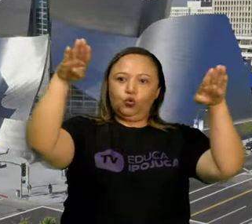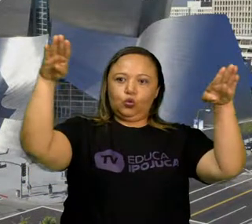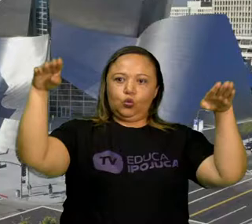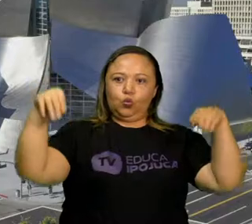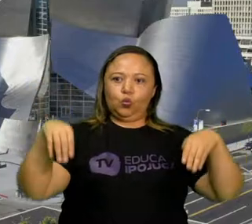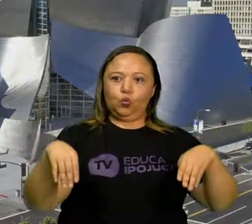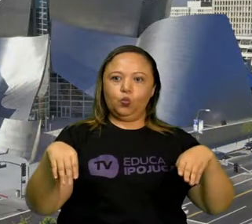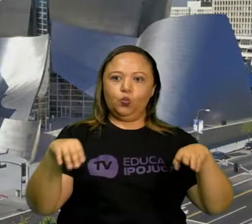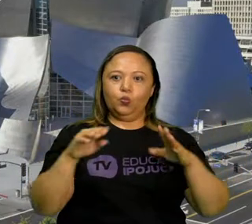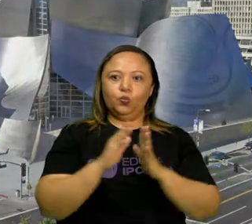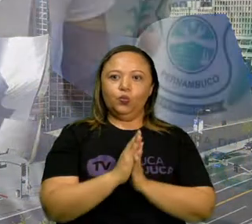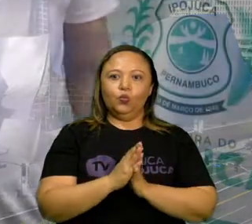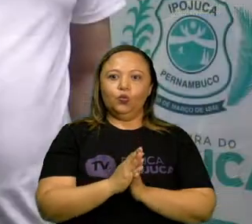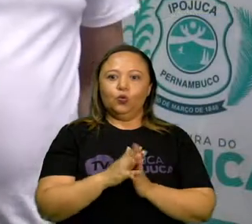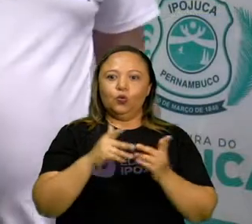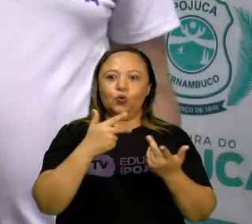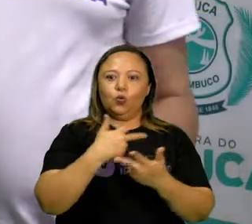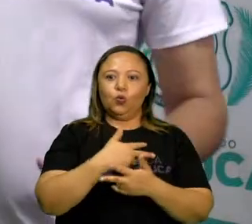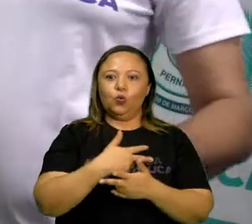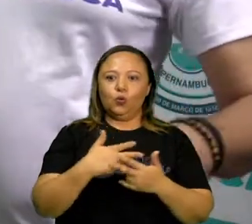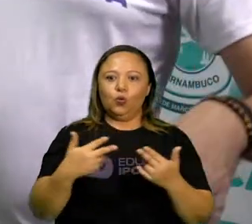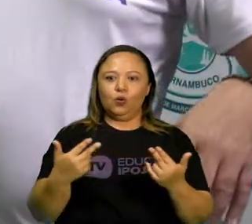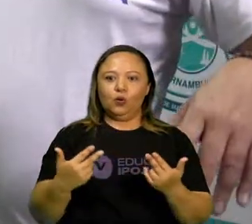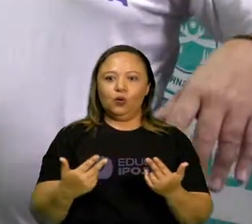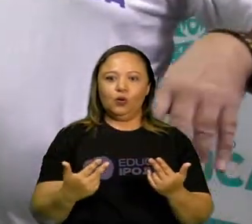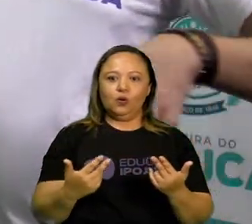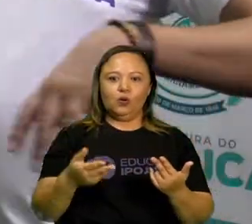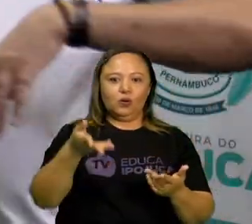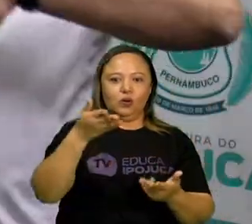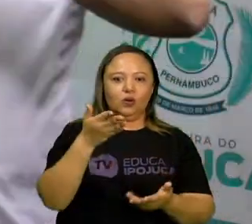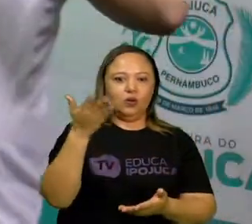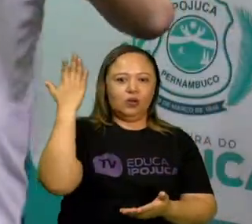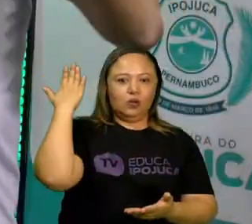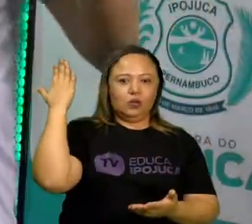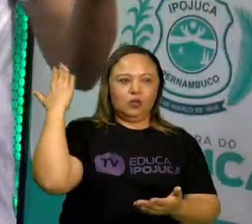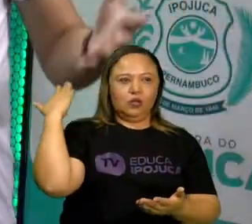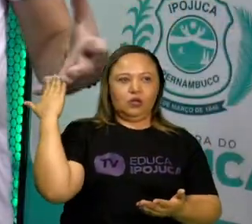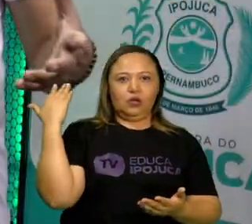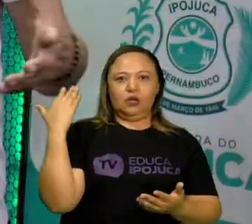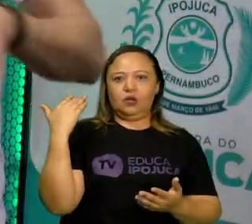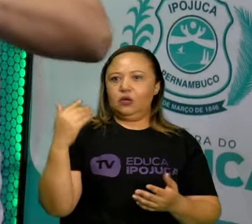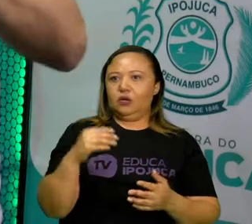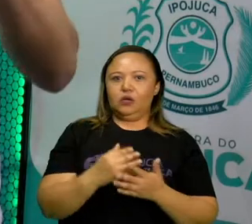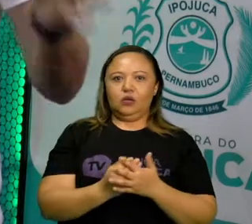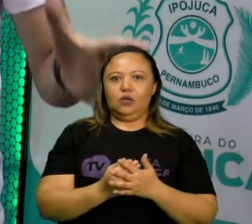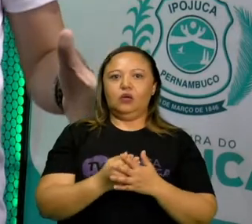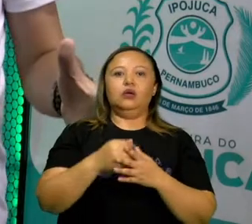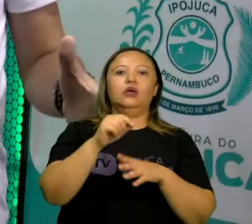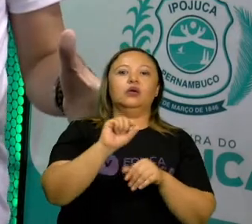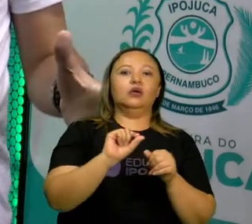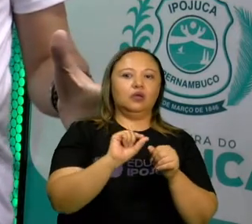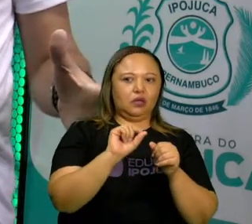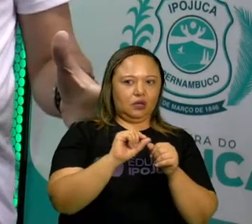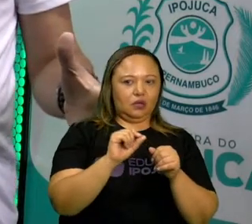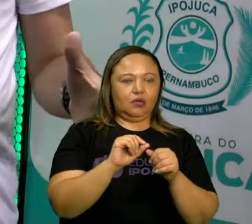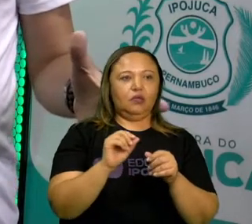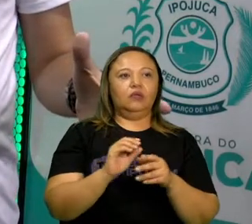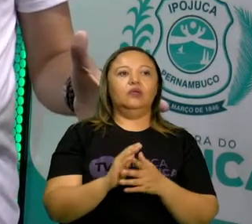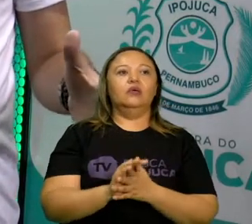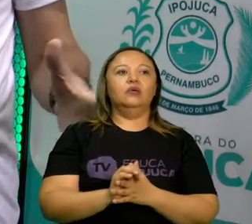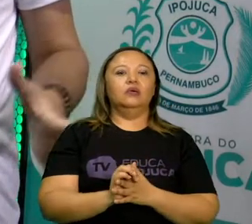que é de um objeto chamado Frank rei que é um dos maiores arquitetos da história da arquitetura